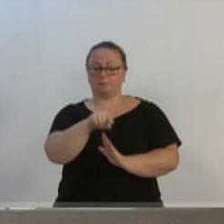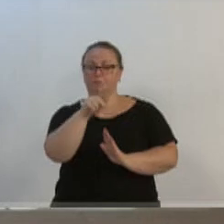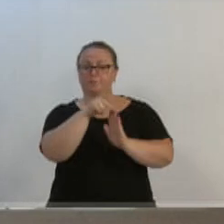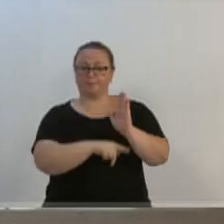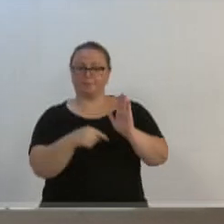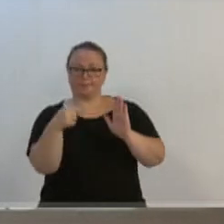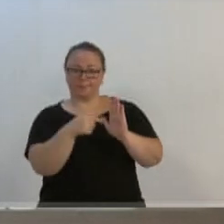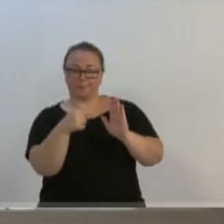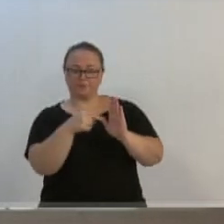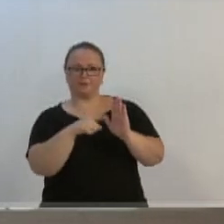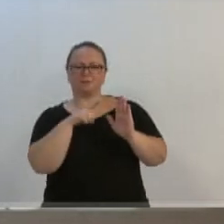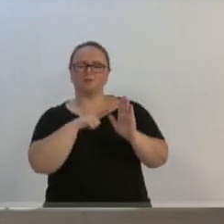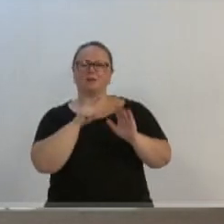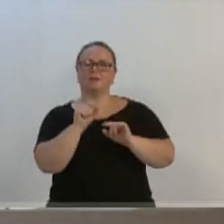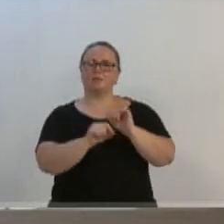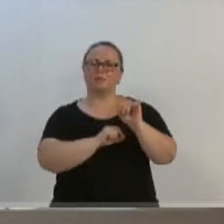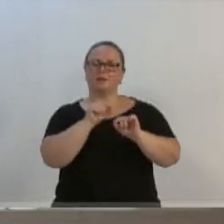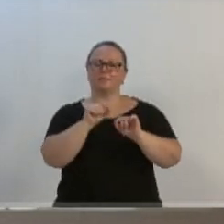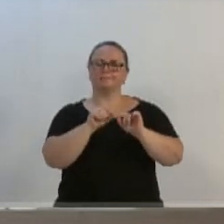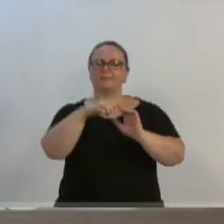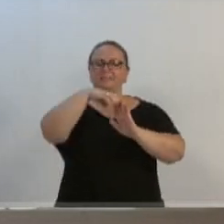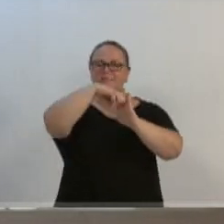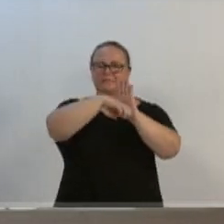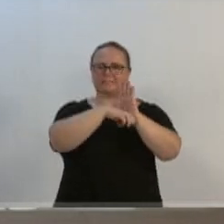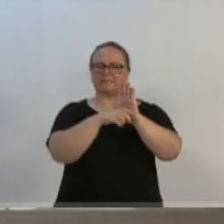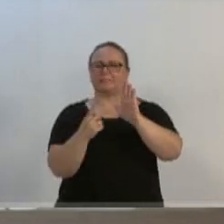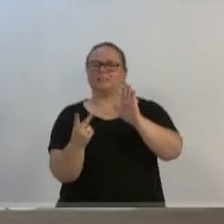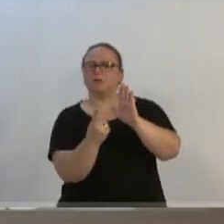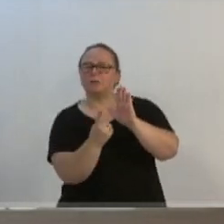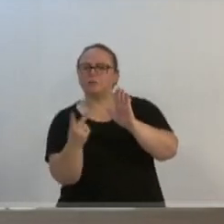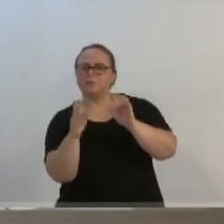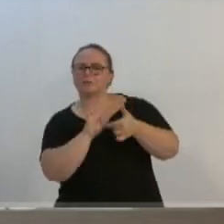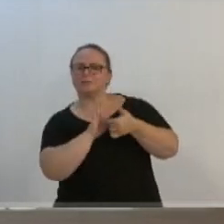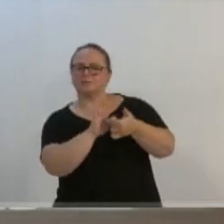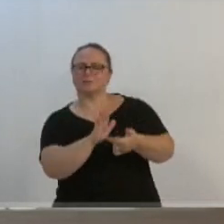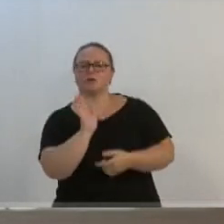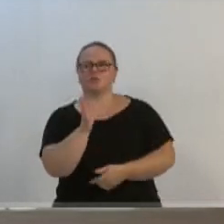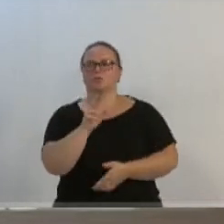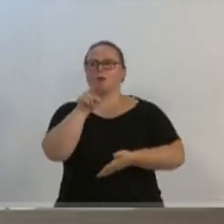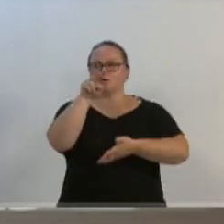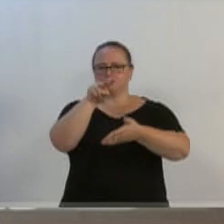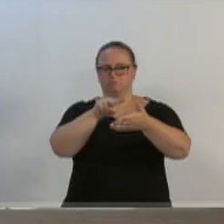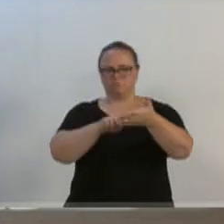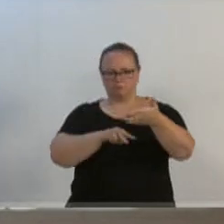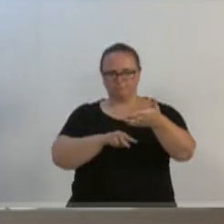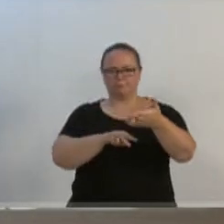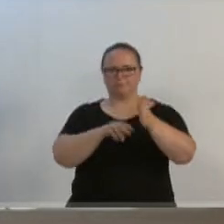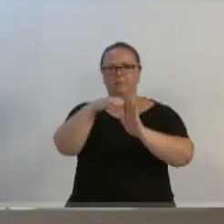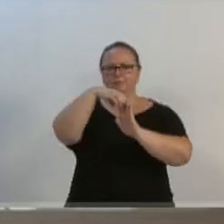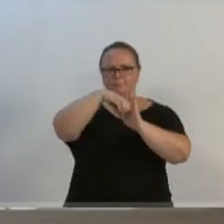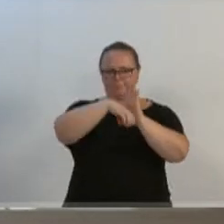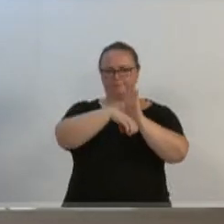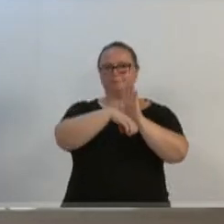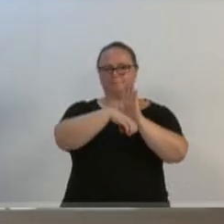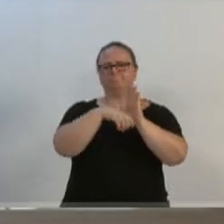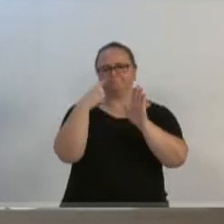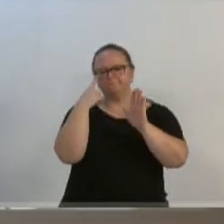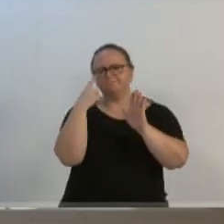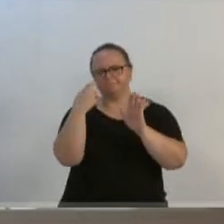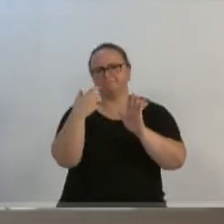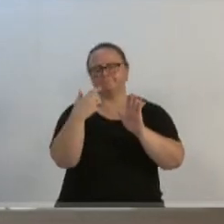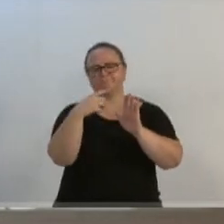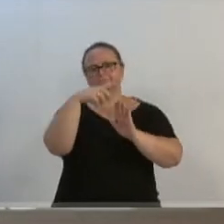apresentação aqui de duas emendas, né? Que foram apresentadas. Fazer a leitura das emendas seria interessante,